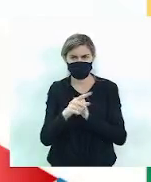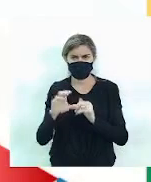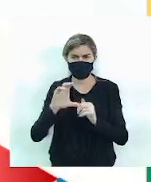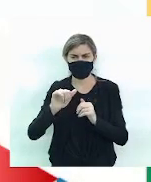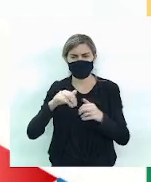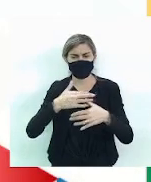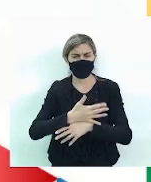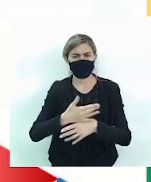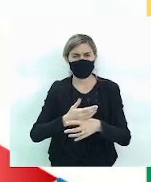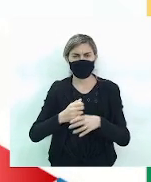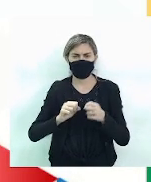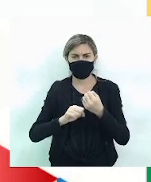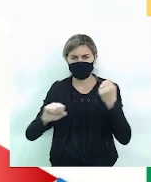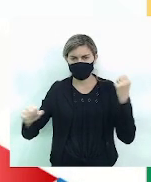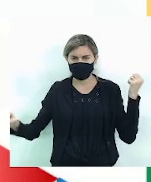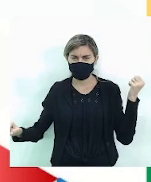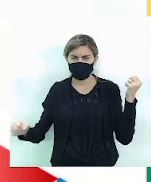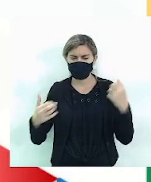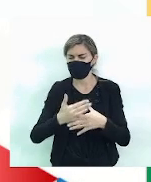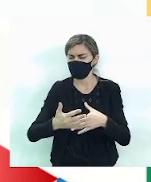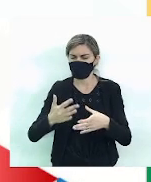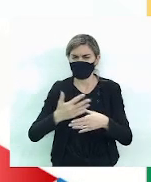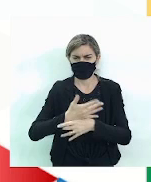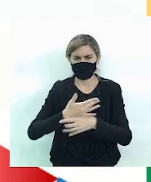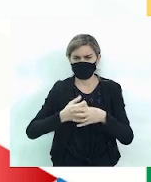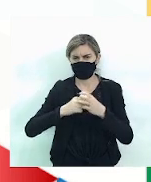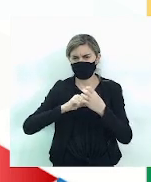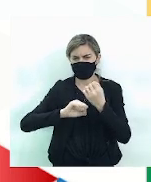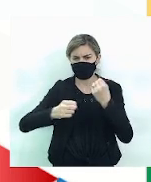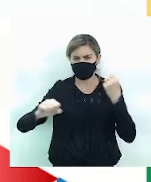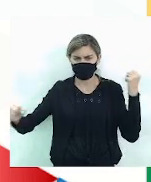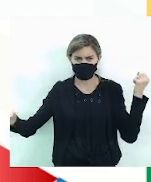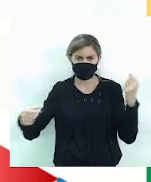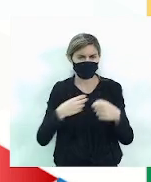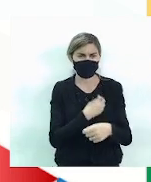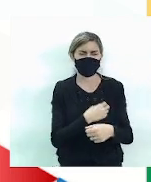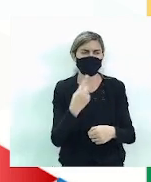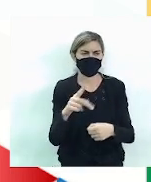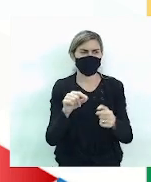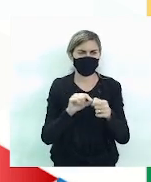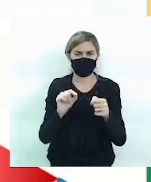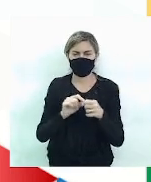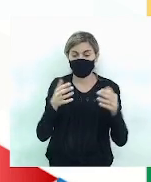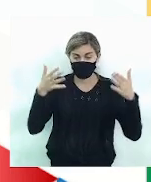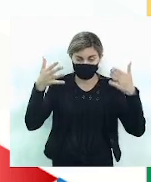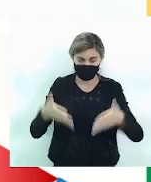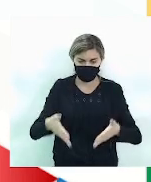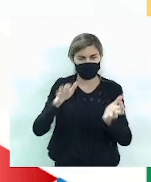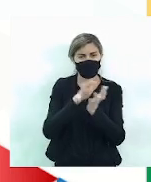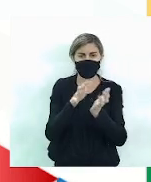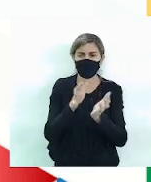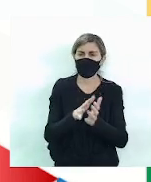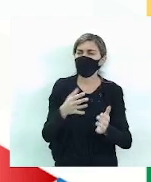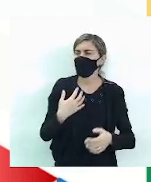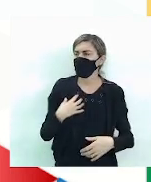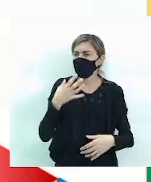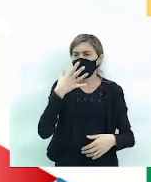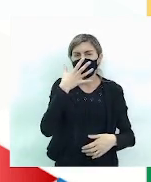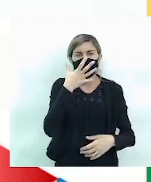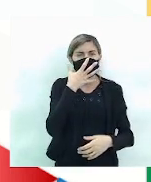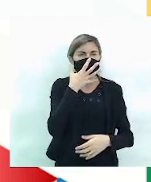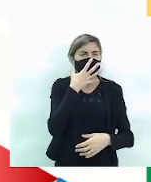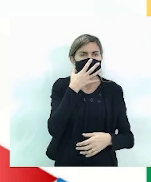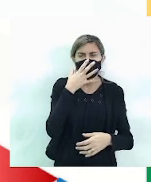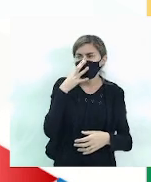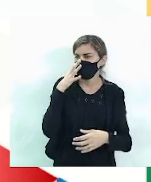Cidade Grande. Então, essa cidade grande, né, essa letra que ele construiu, foi exatamente quando ele foi em Recife que ele se deparou com